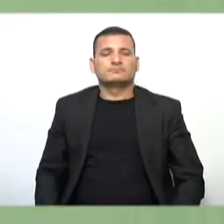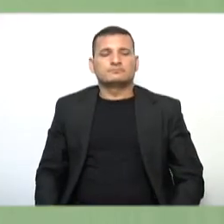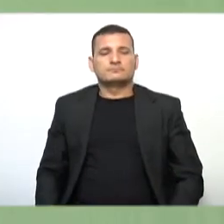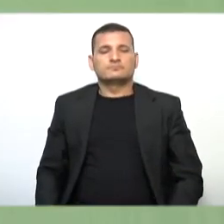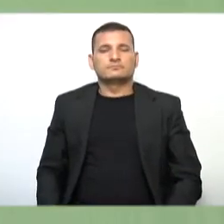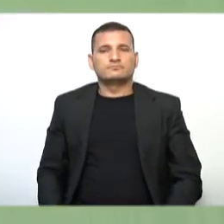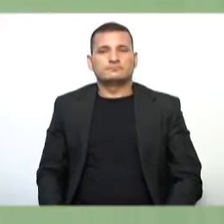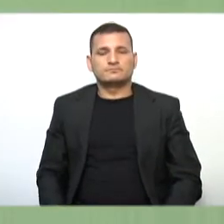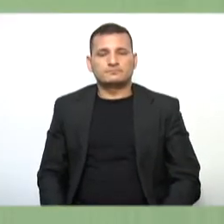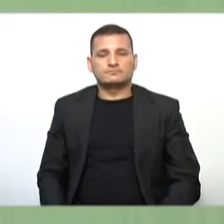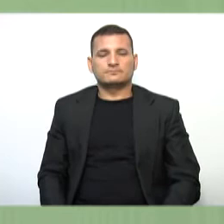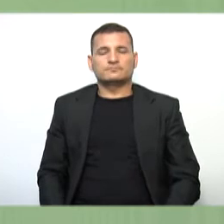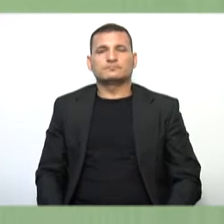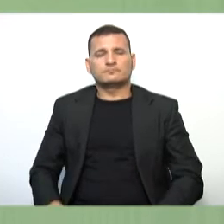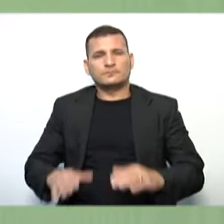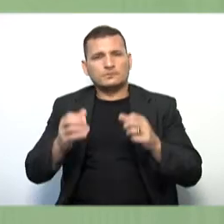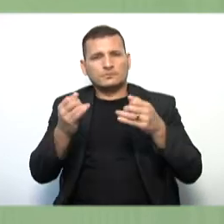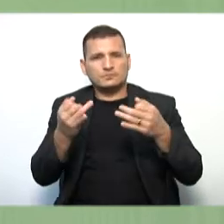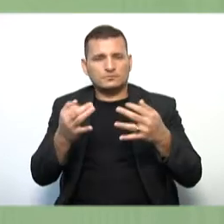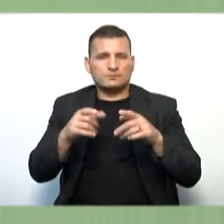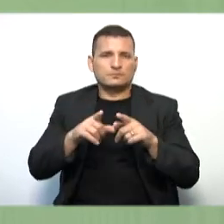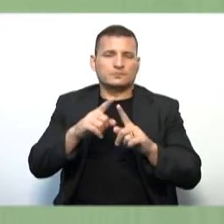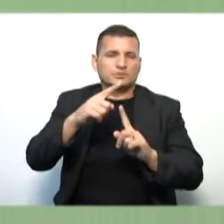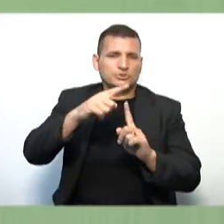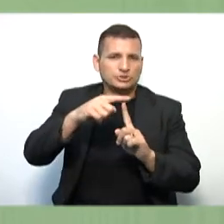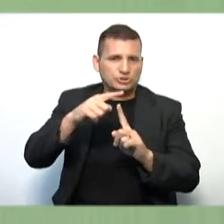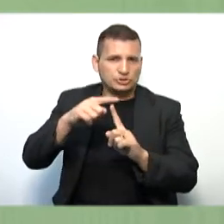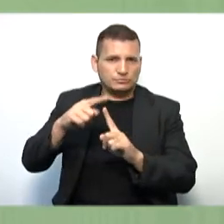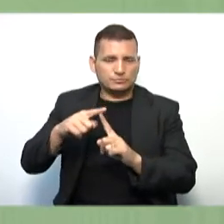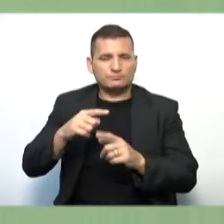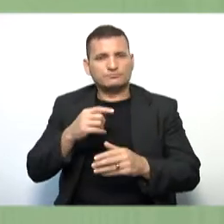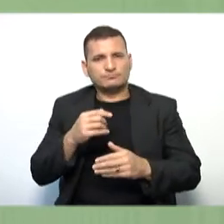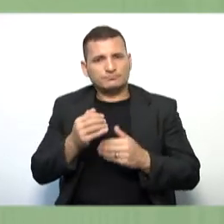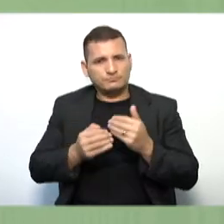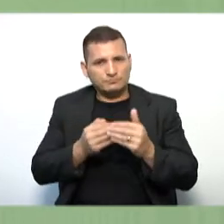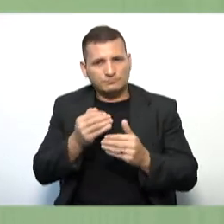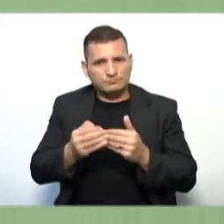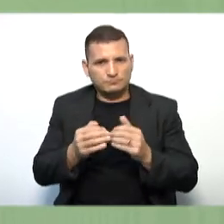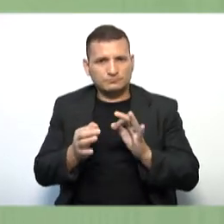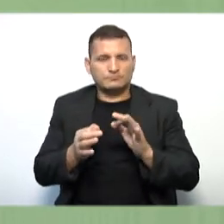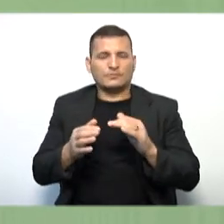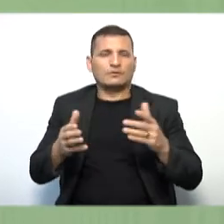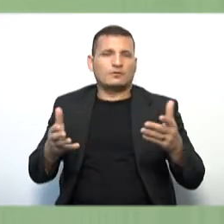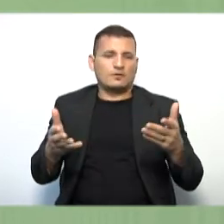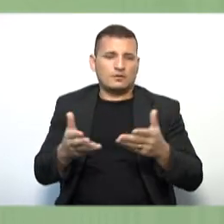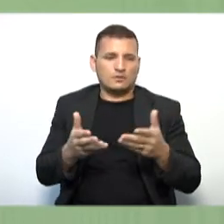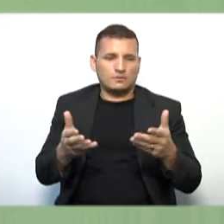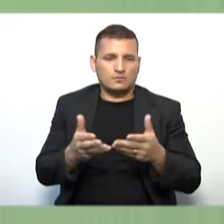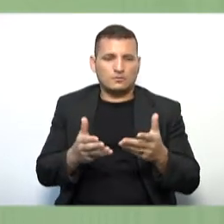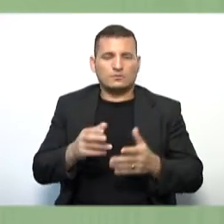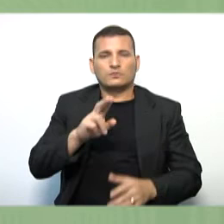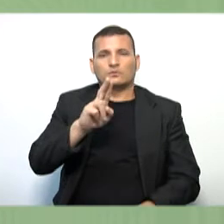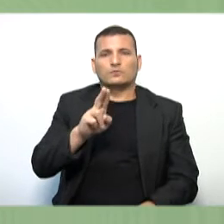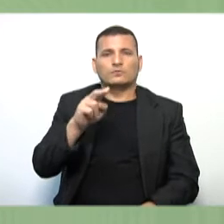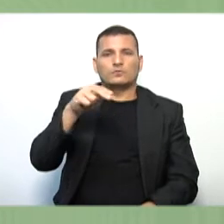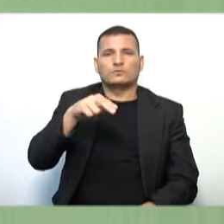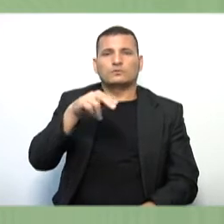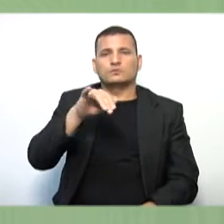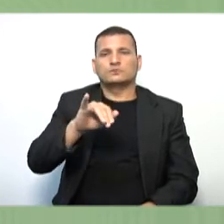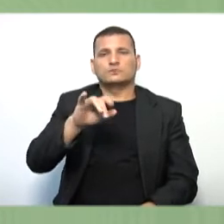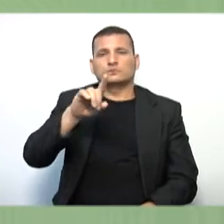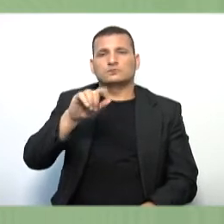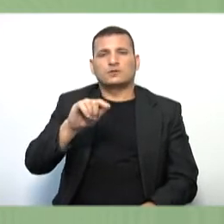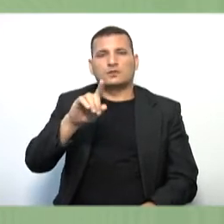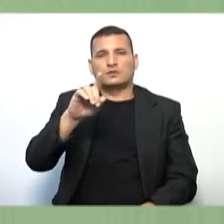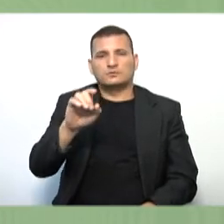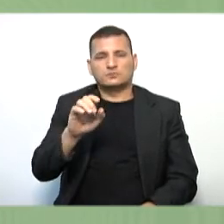Falamos então também dos tipos de processo e aí a gente entra nas nossas unidades de medida, né? Unidade de medida